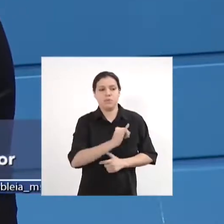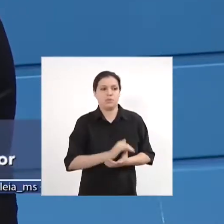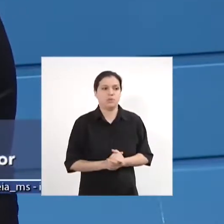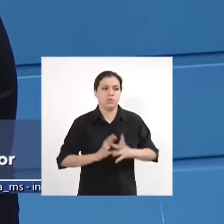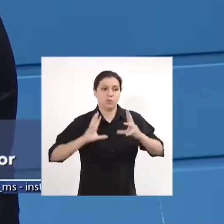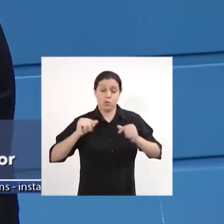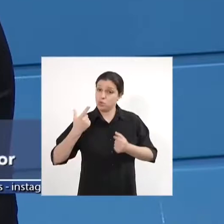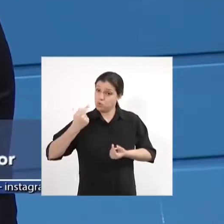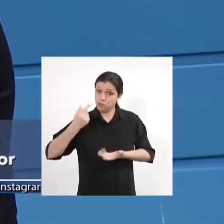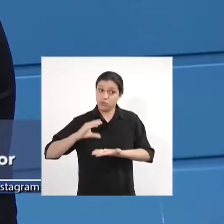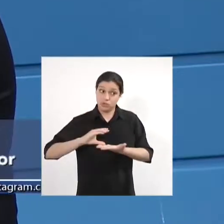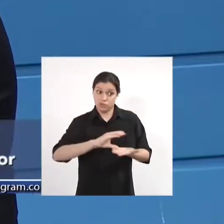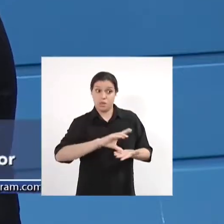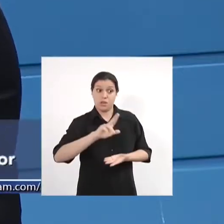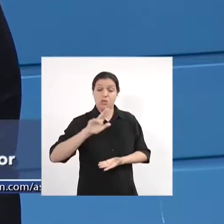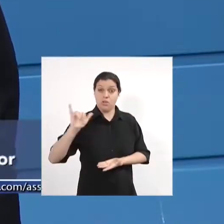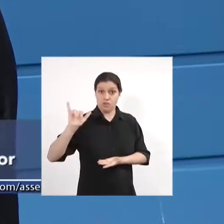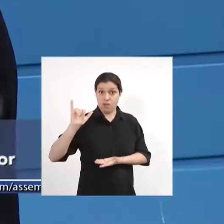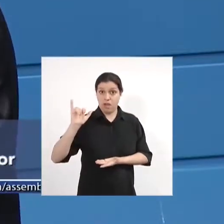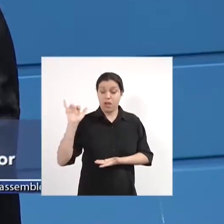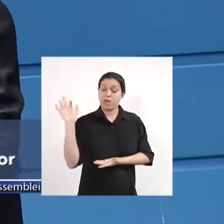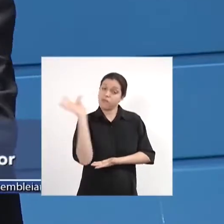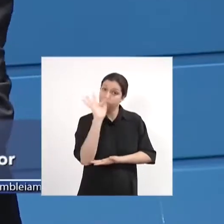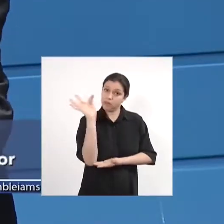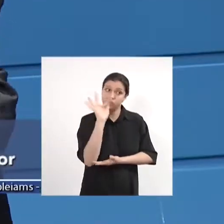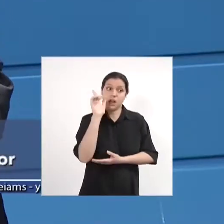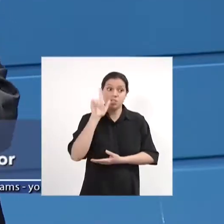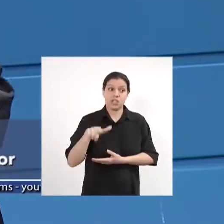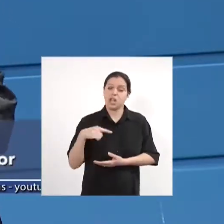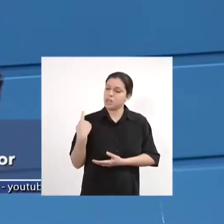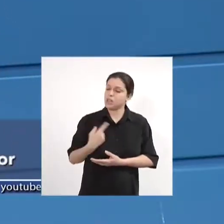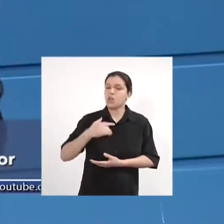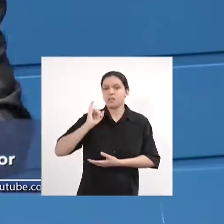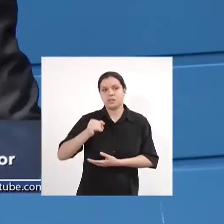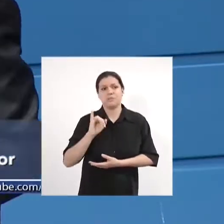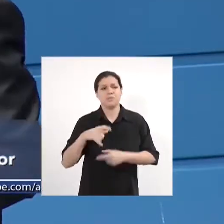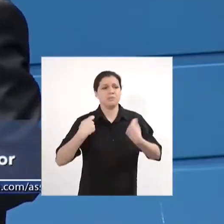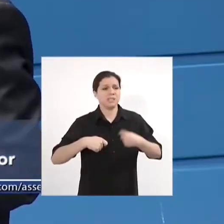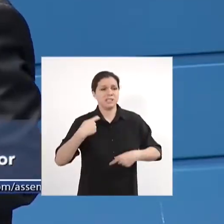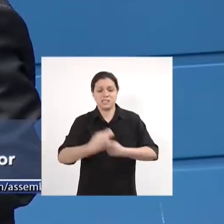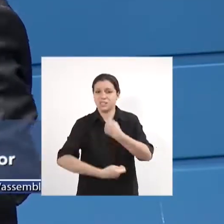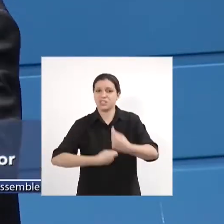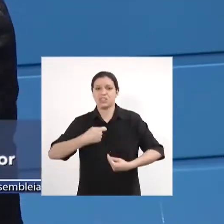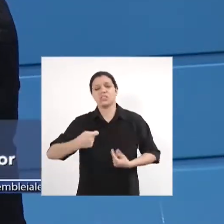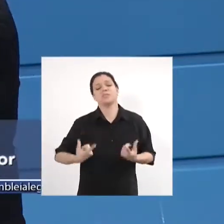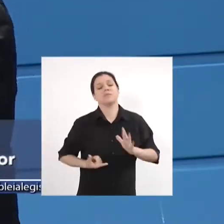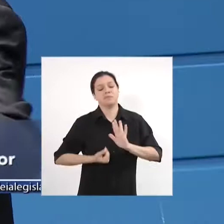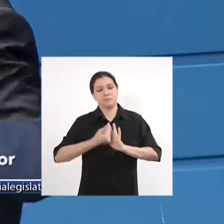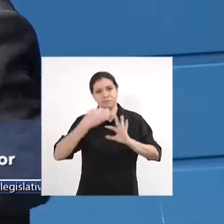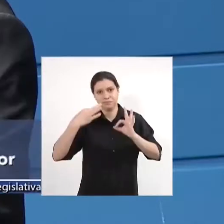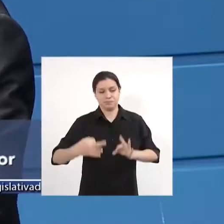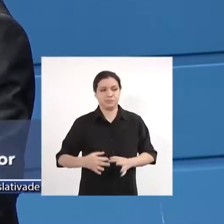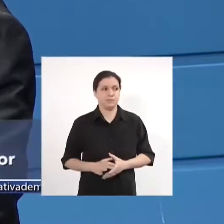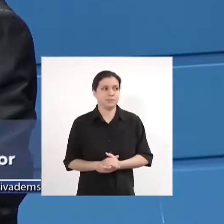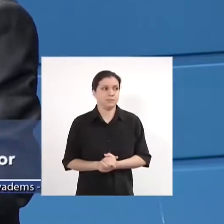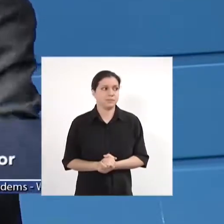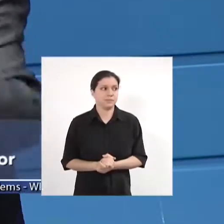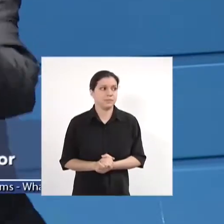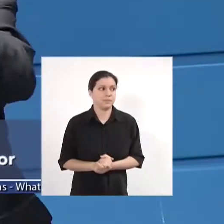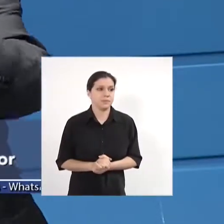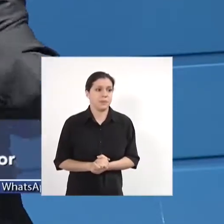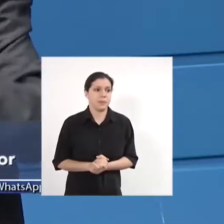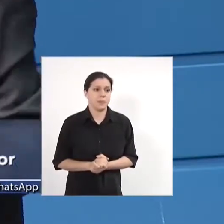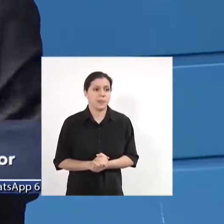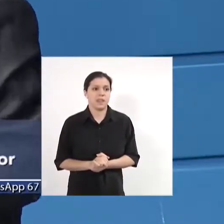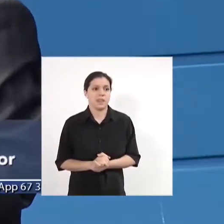que vai para as universidades é do imposto que nós pagamos, e ter uma boa gestão financeira. Agora, quando Vossa Excelência fala de pesquisa, vê o